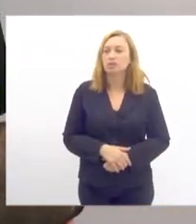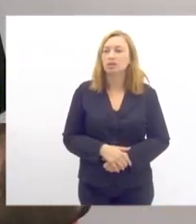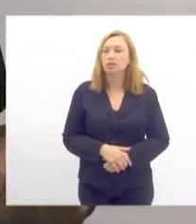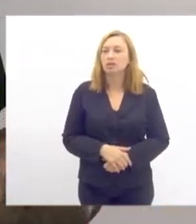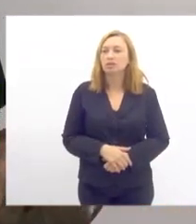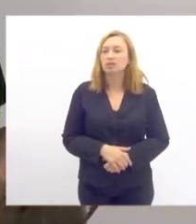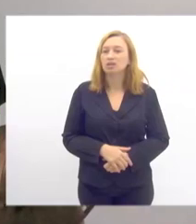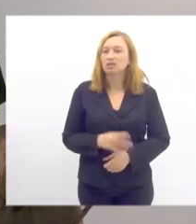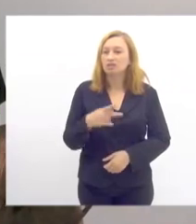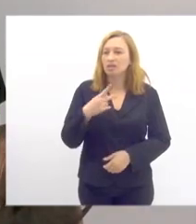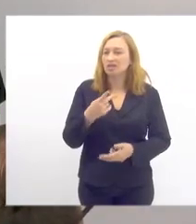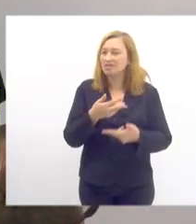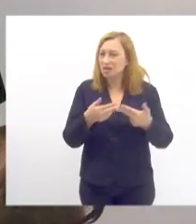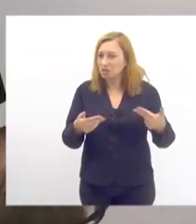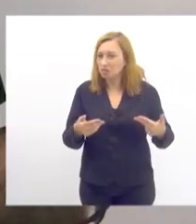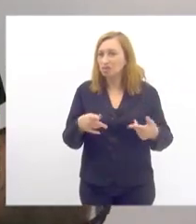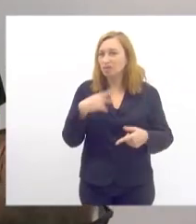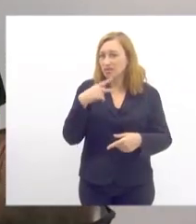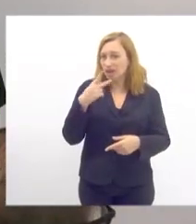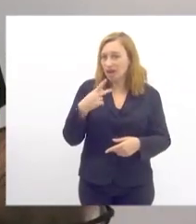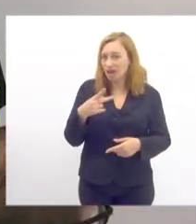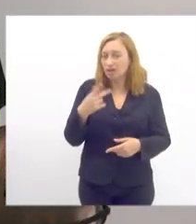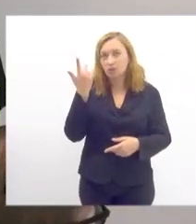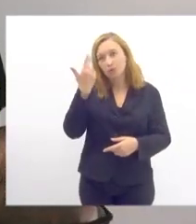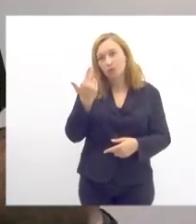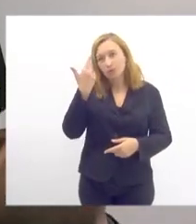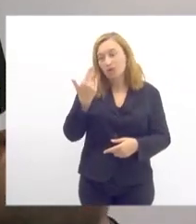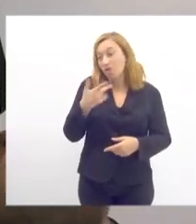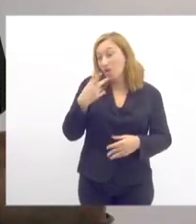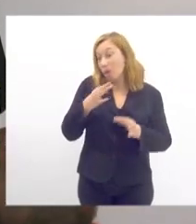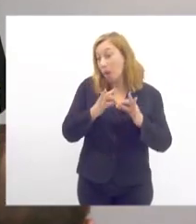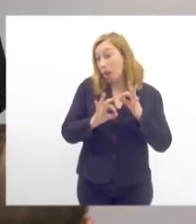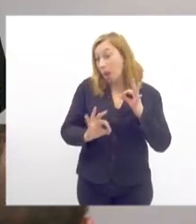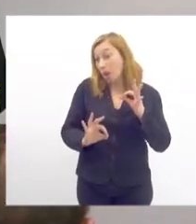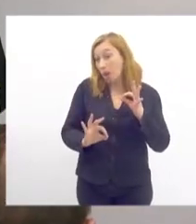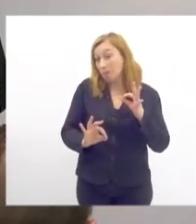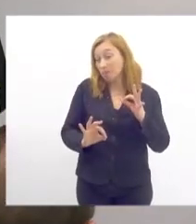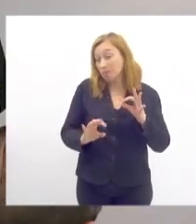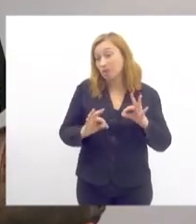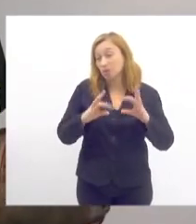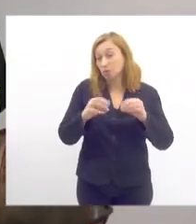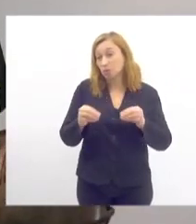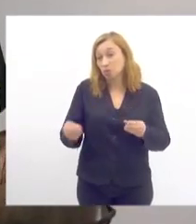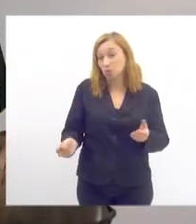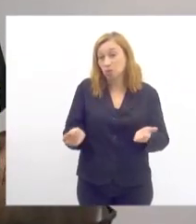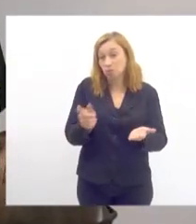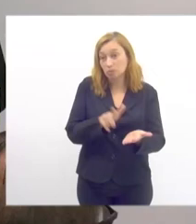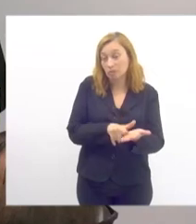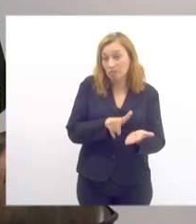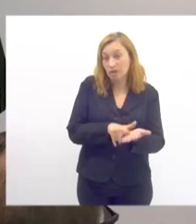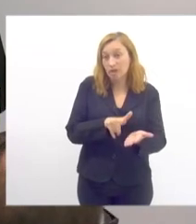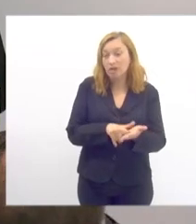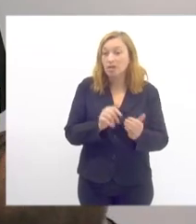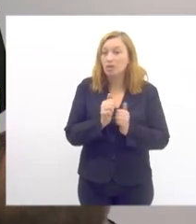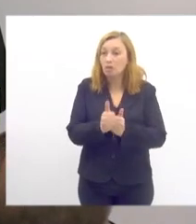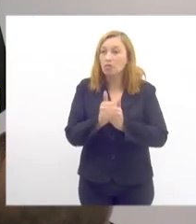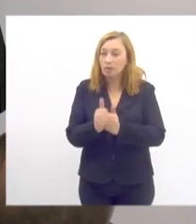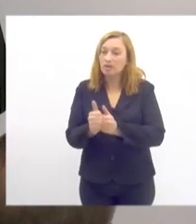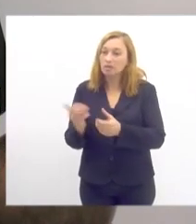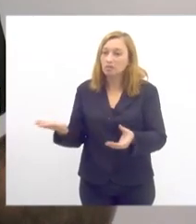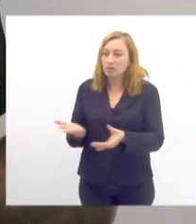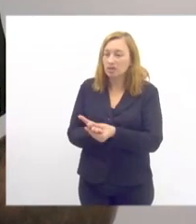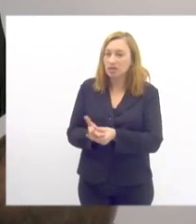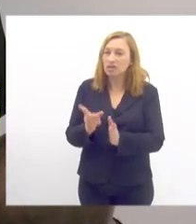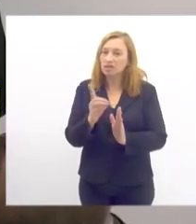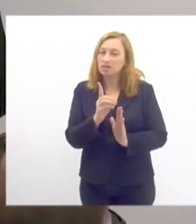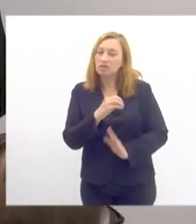cortar, porque eu tinha muita coisa a falar, porque eu normalmente eu falo muito e tenho tudo em papel. Eu acompanho sempre os processos de Detran